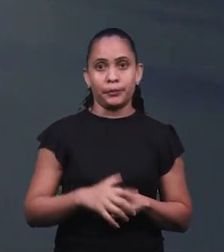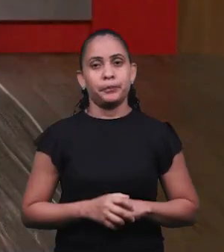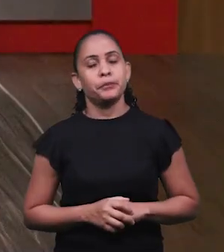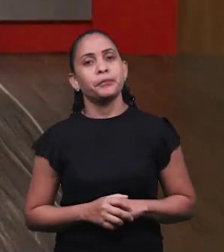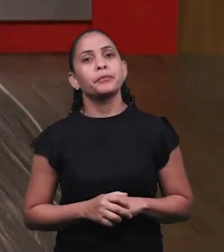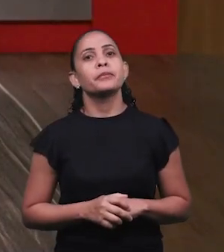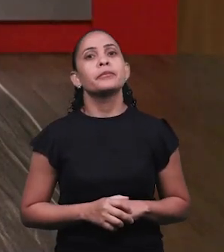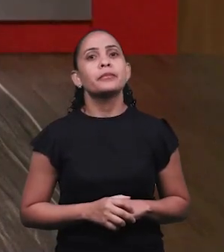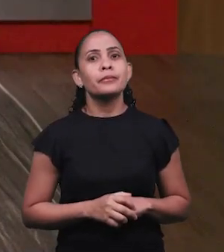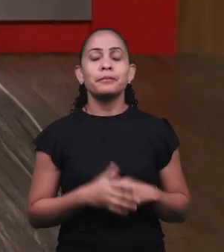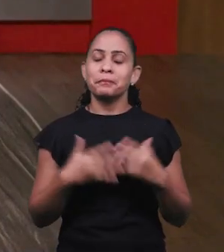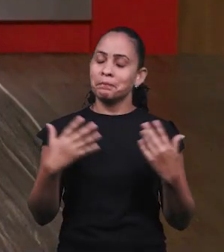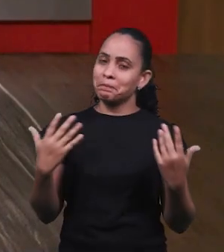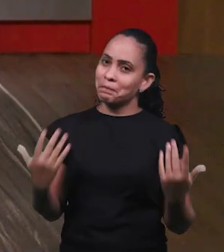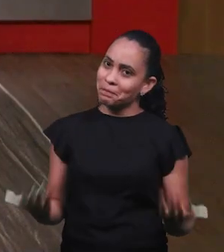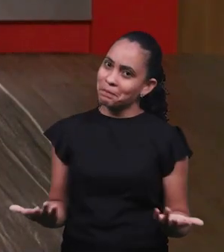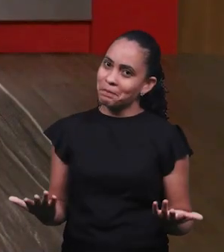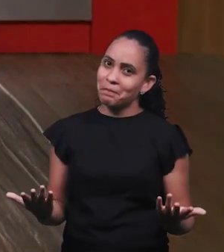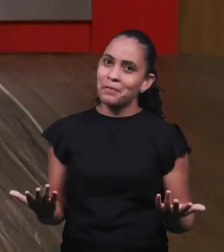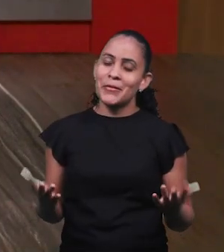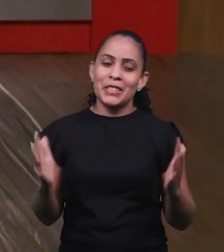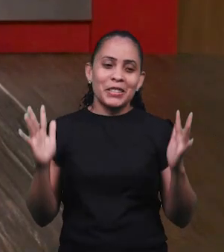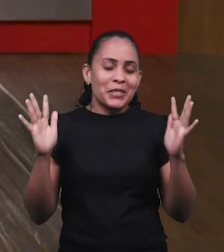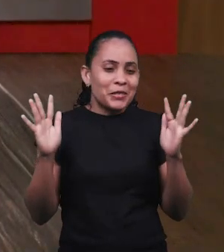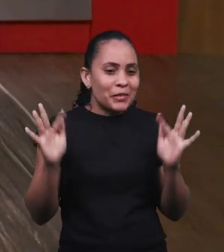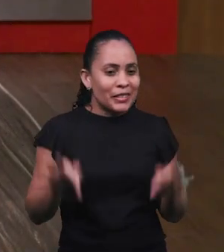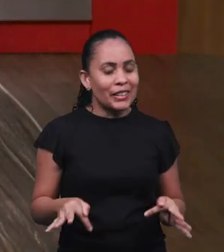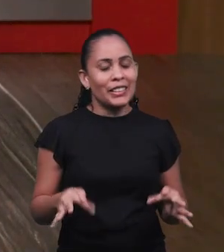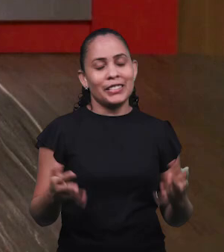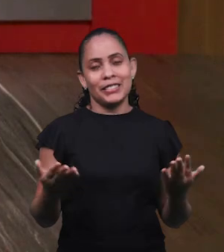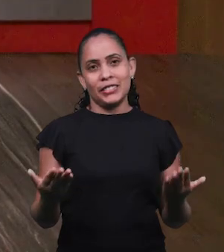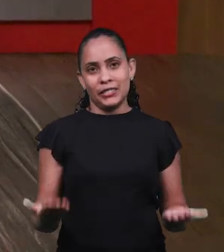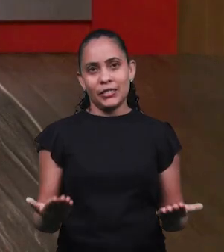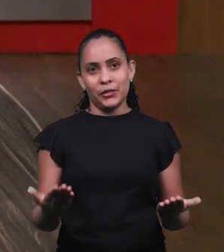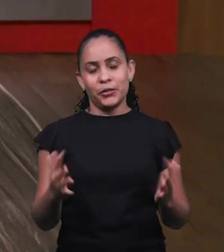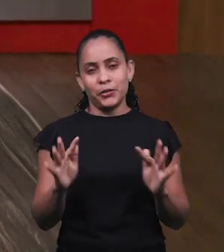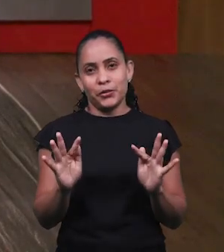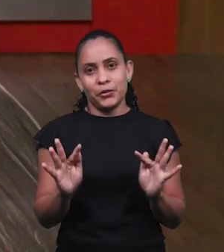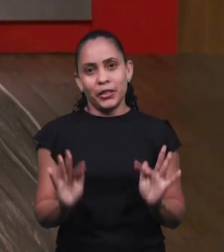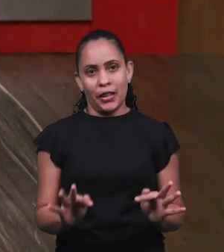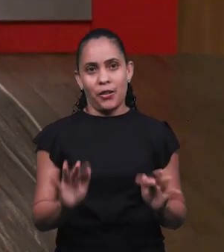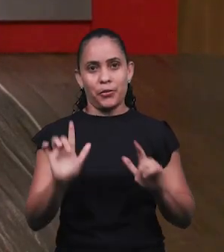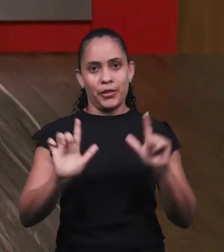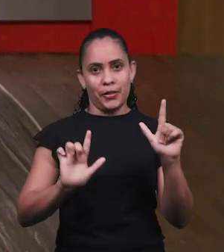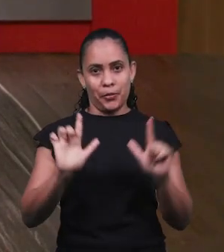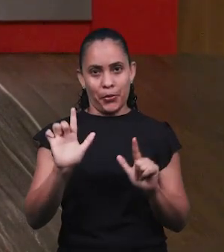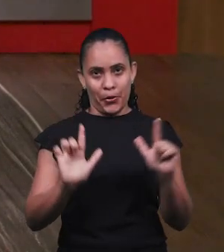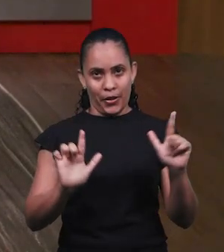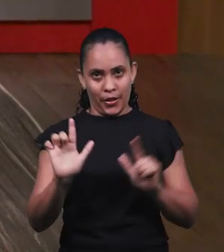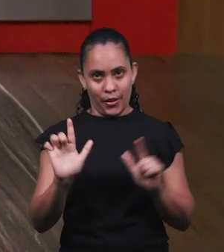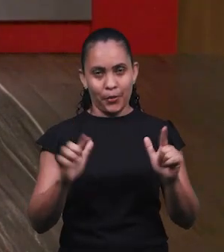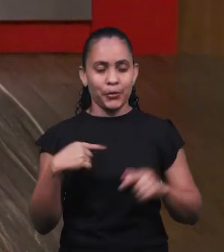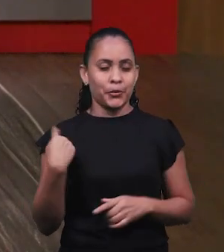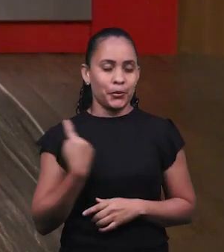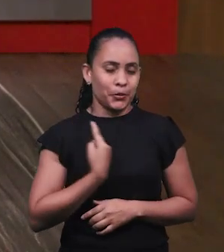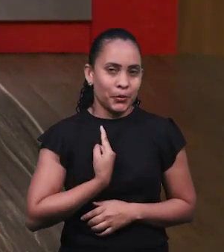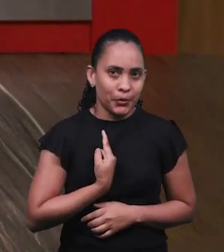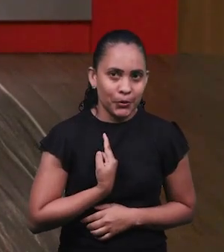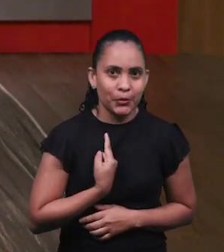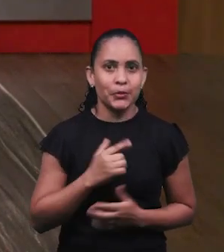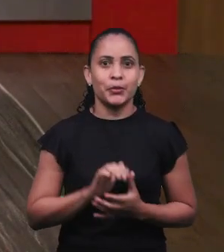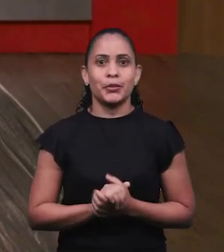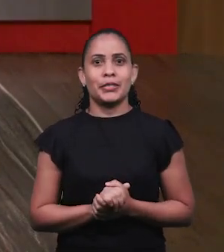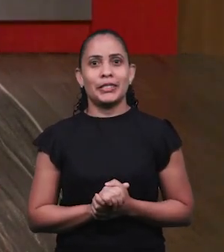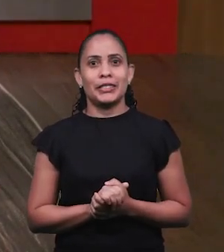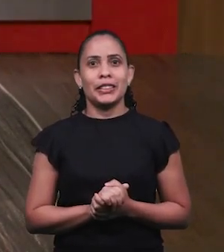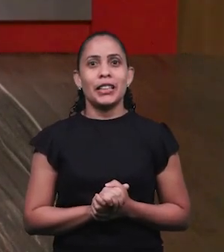crônica. Bem, que pena, estamos chegando ao final de mais uma edição. Eu estou muito contente com a participação da doutora